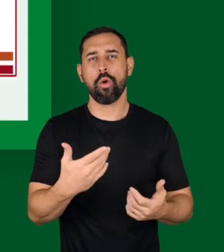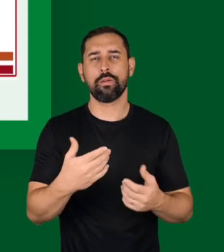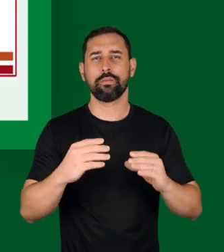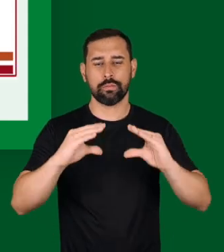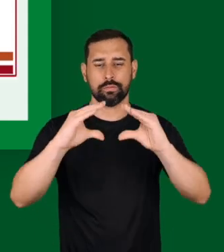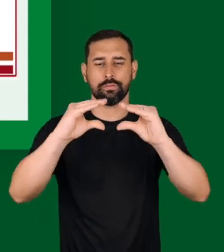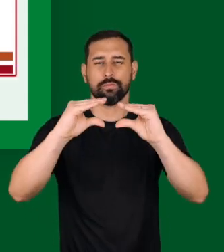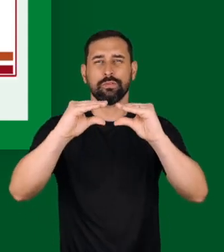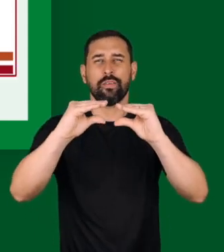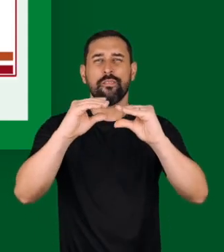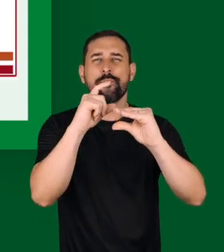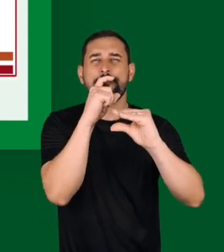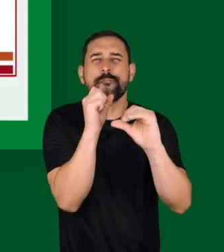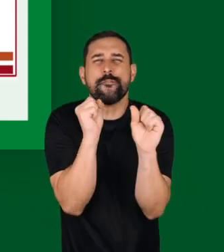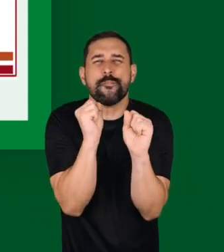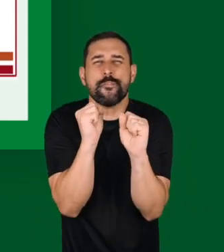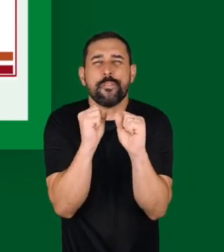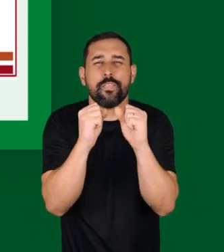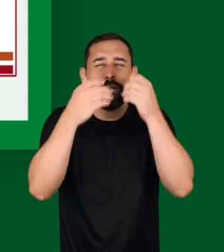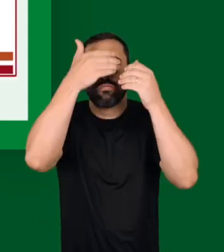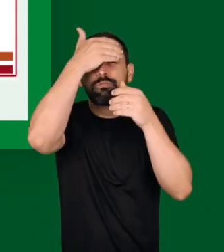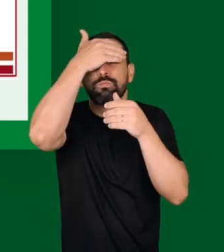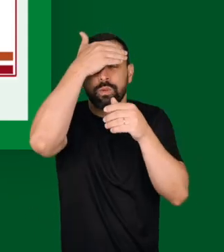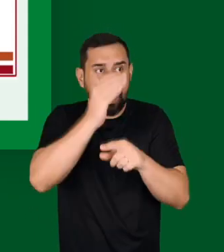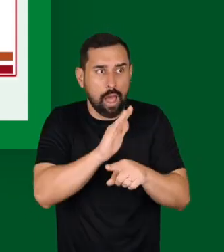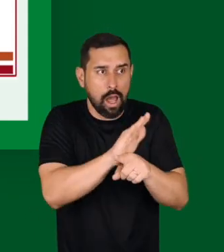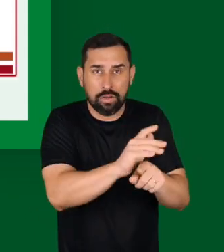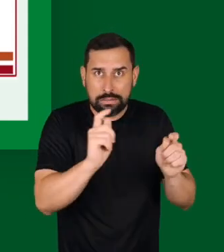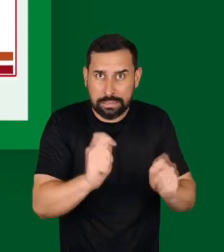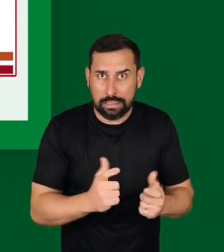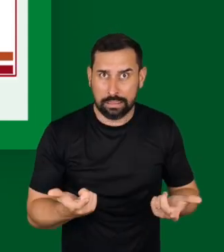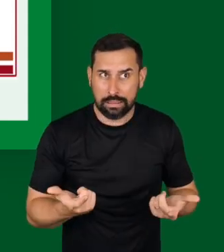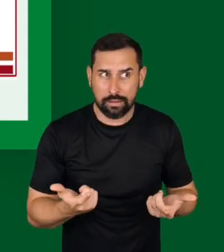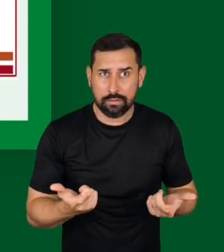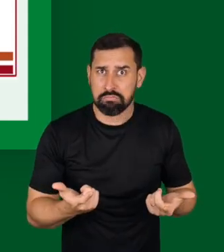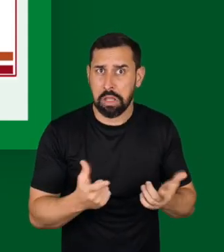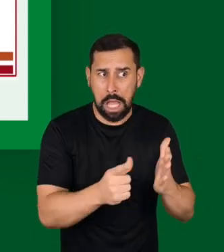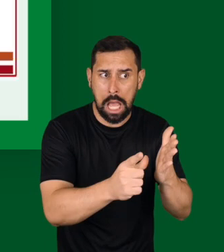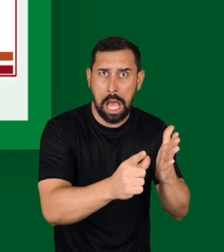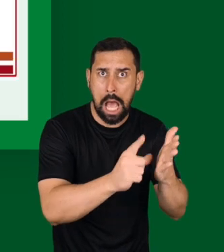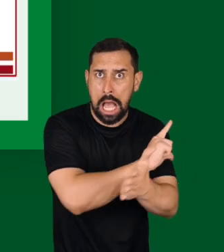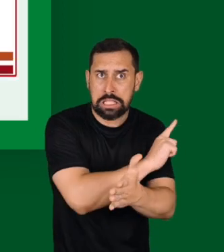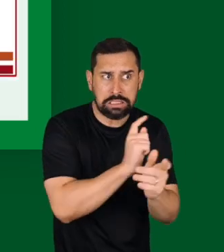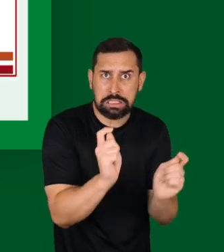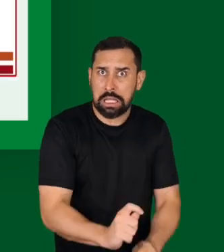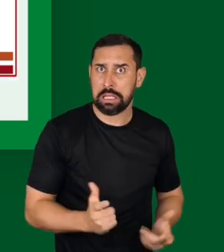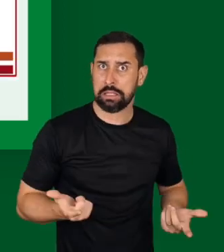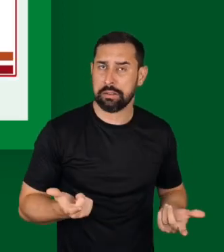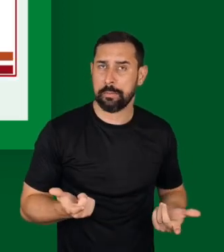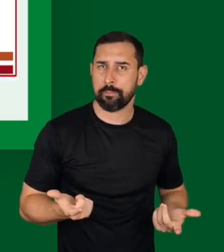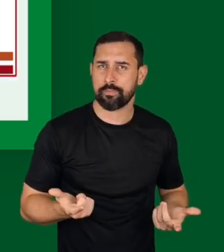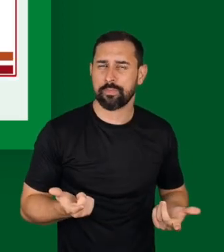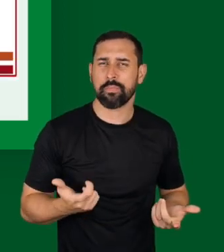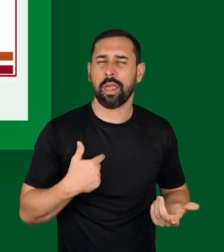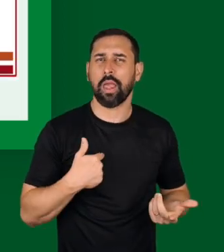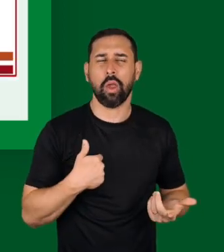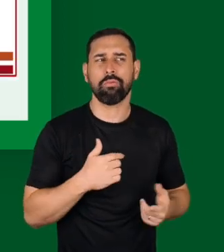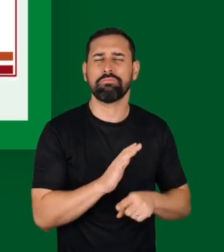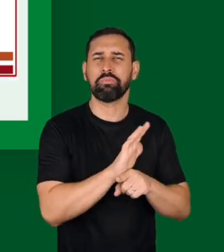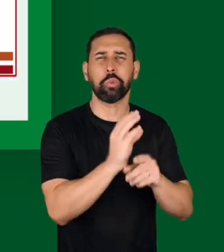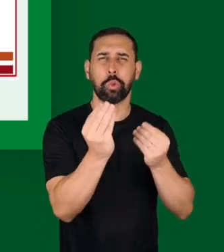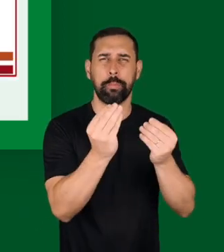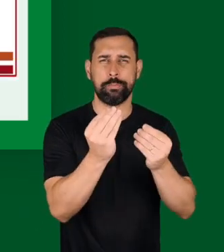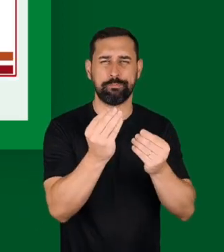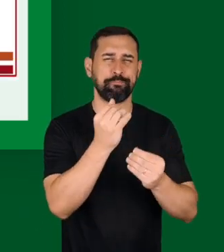meu atendimento específico, ou seja, usar adenosina ou uma cardioversão sincronizada, eu posso fazer precocemente